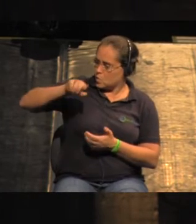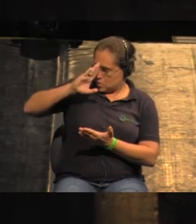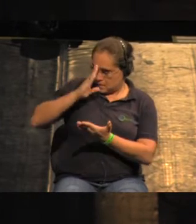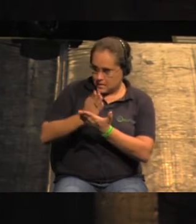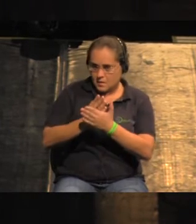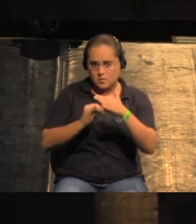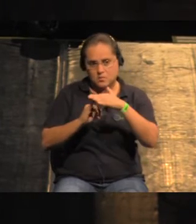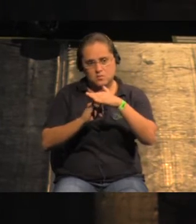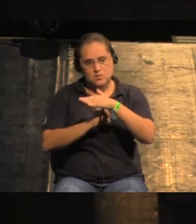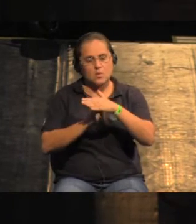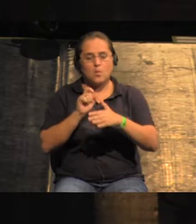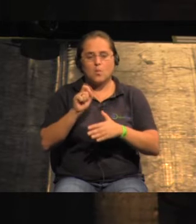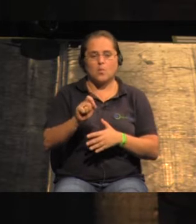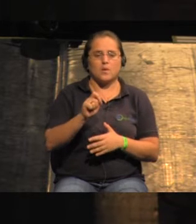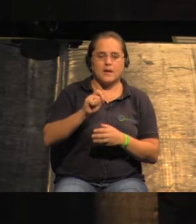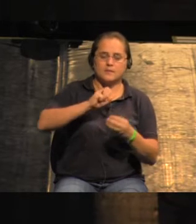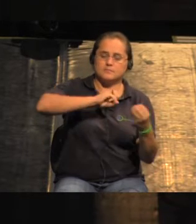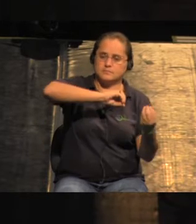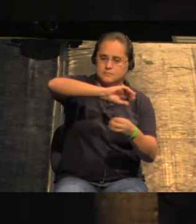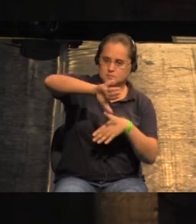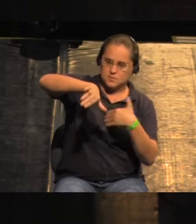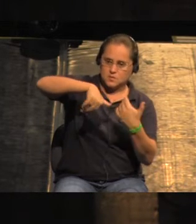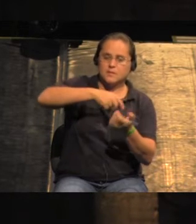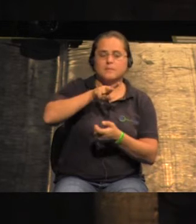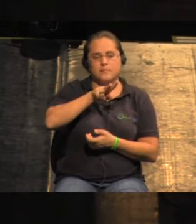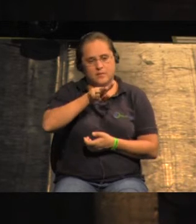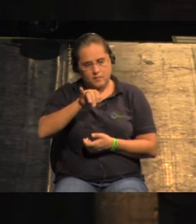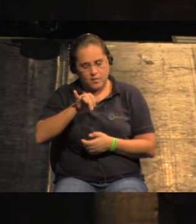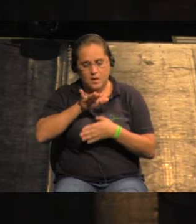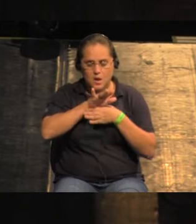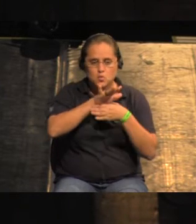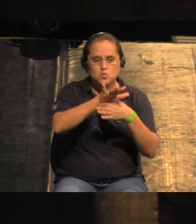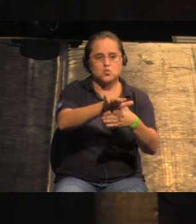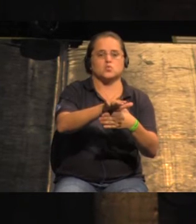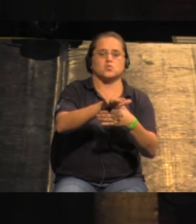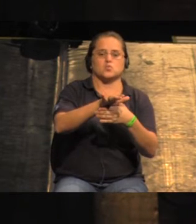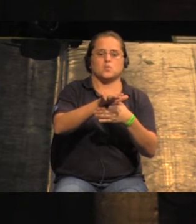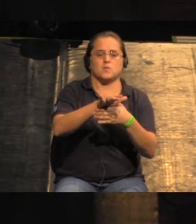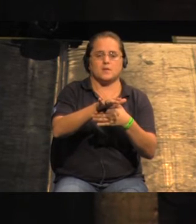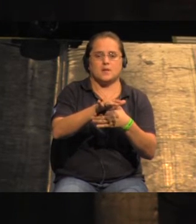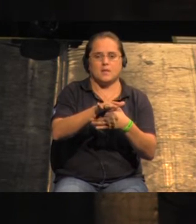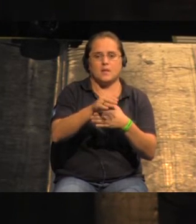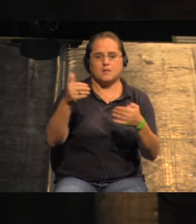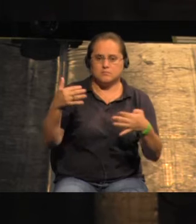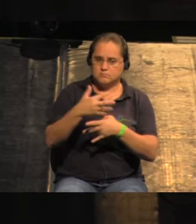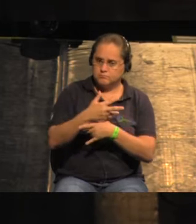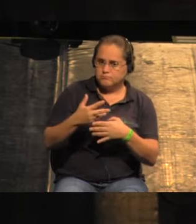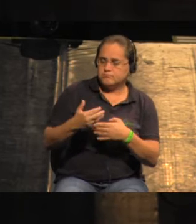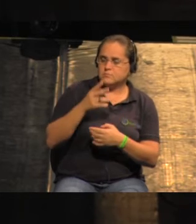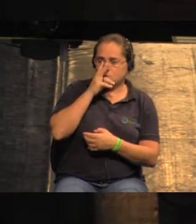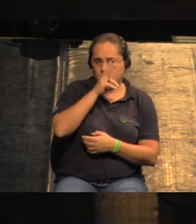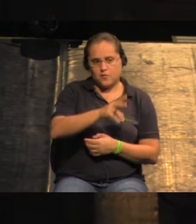interessante, a nossa crença institucional dentro do URBN é de que a mixidade vai favorecer a formação